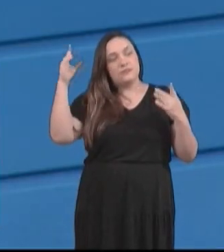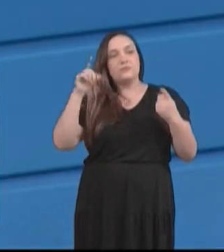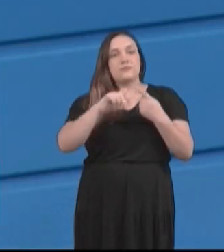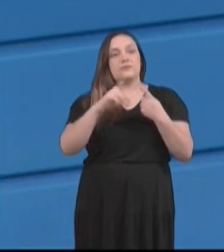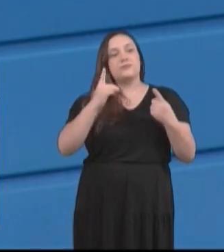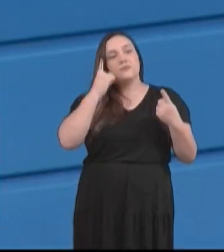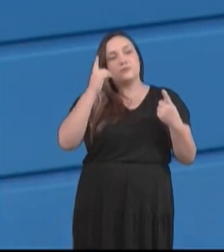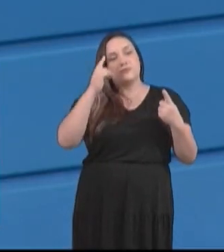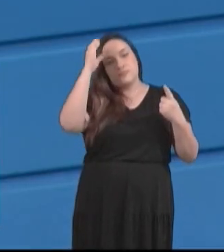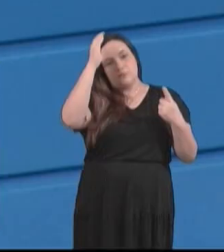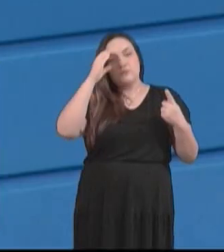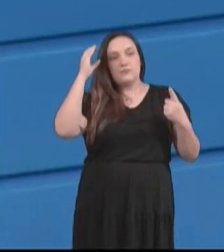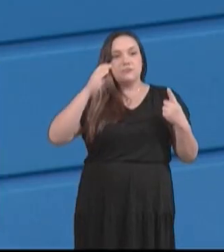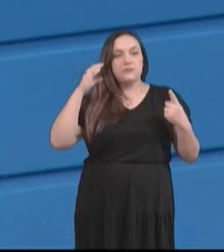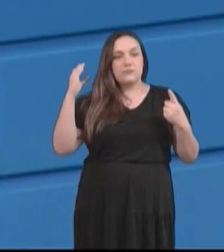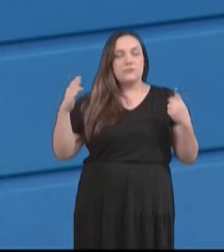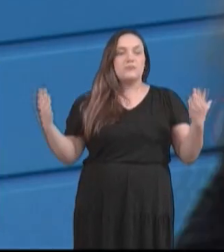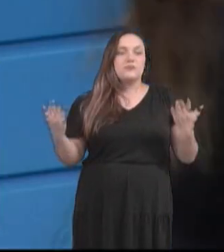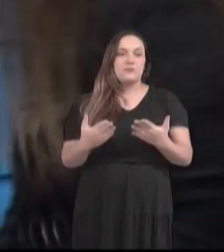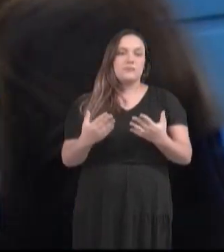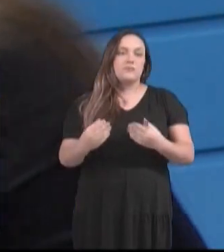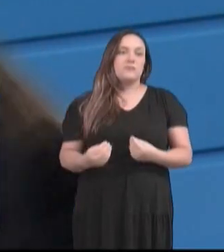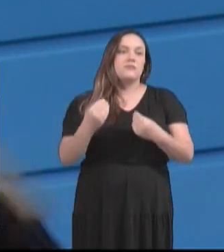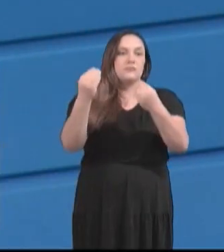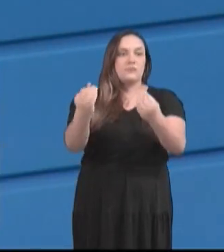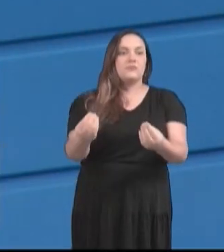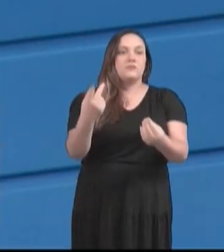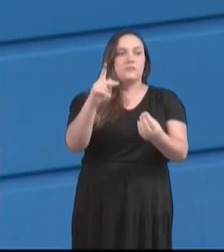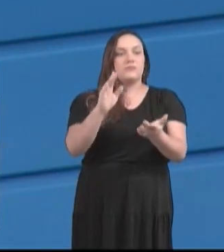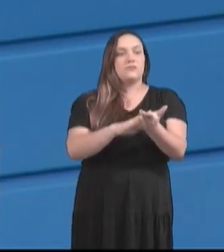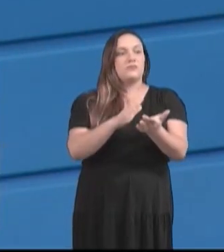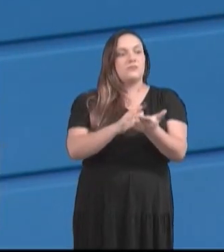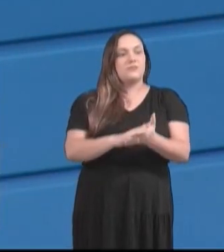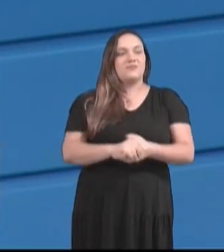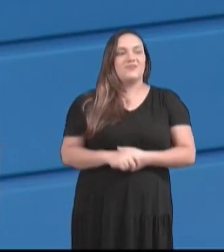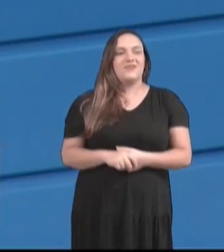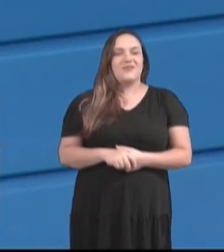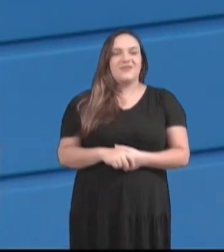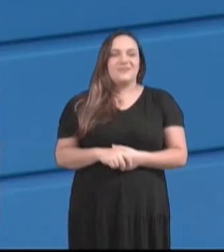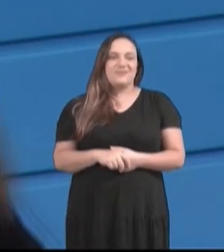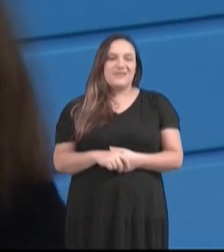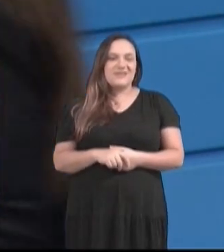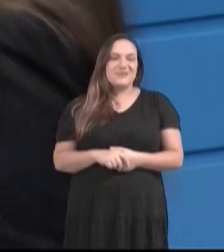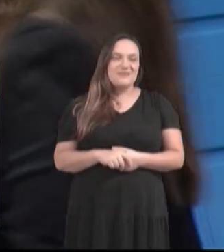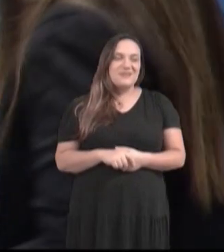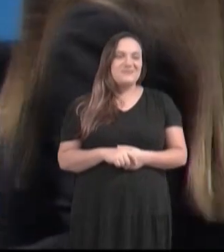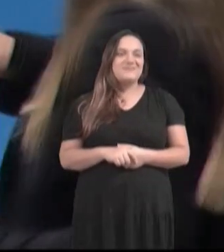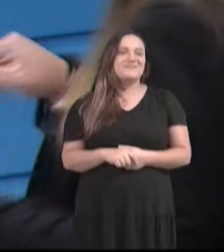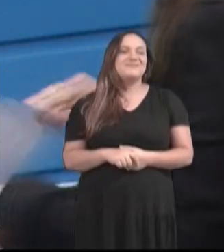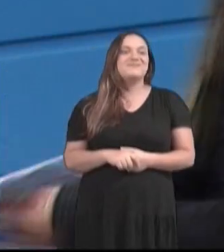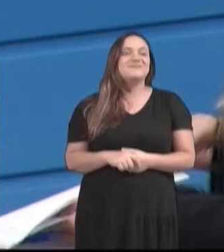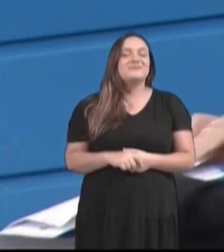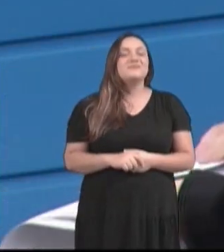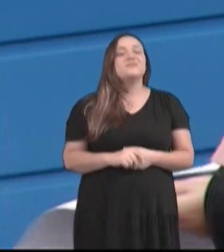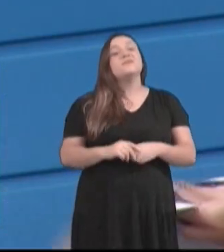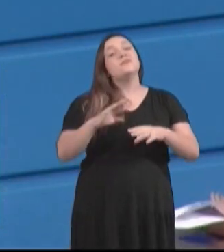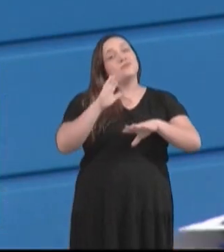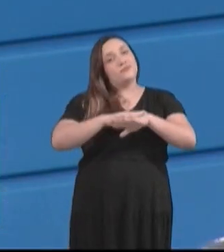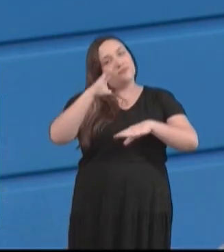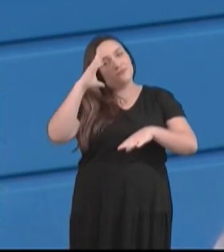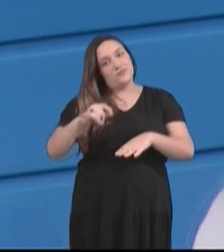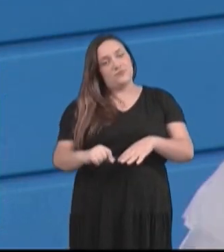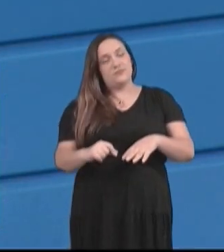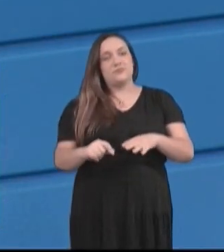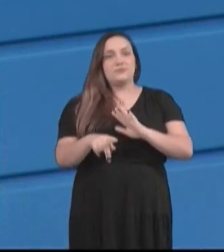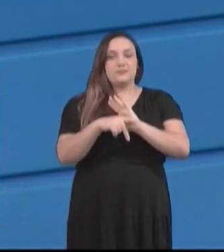pelo deputado Caravina, passamos às mãos de Vossa Excelência para as providências necessárias